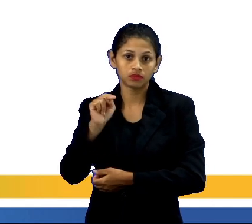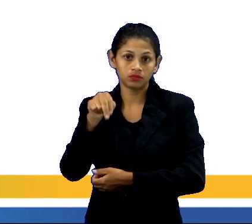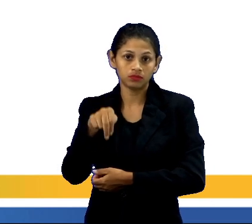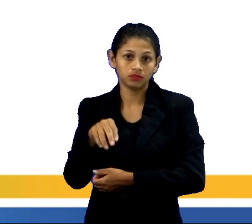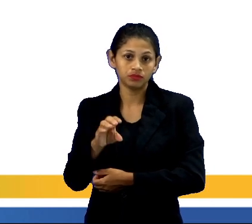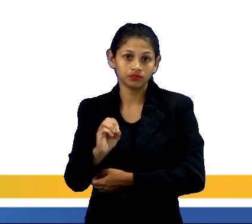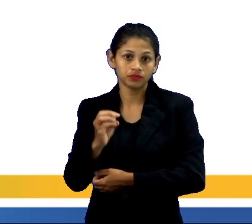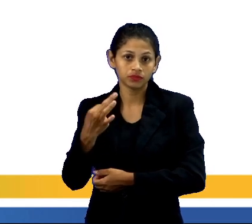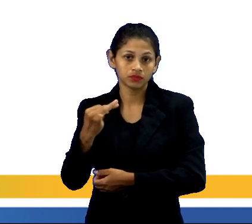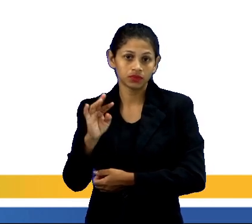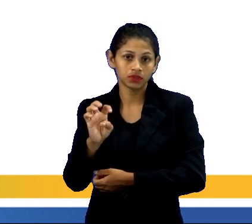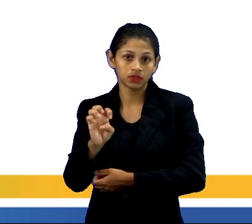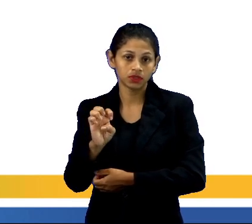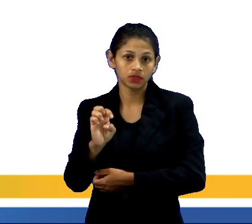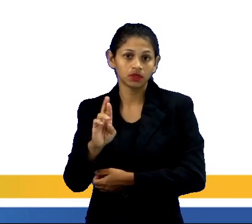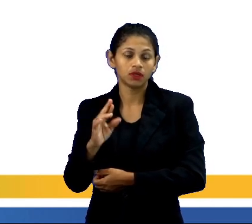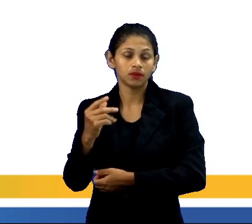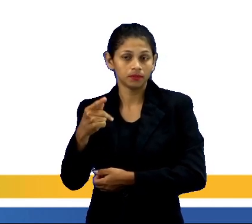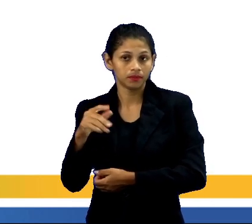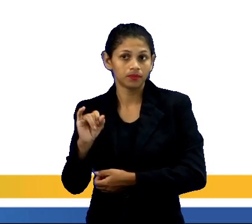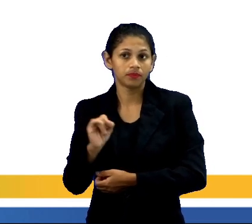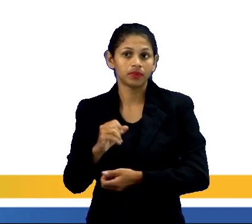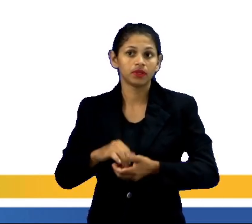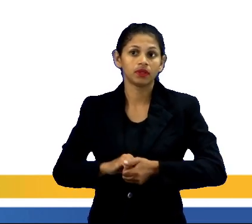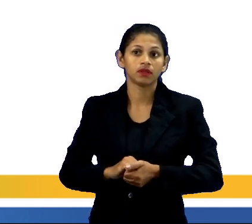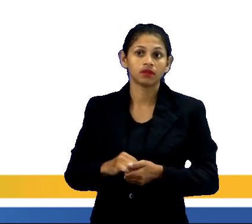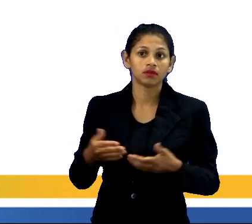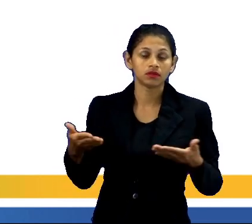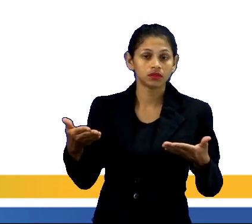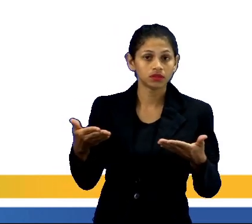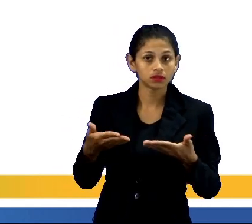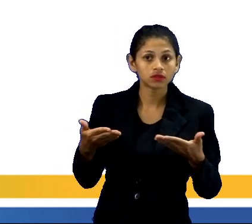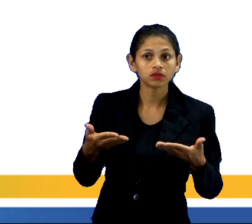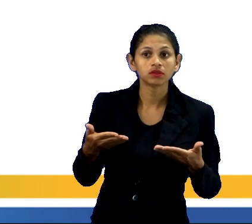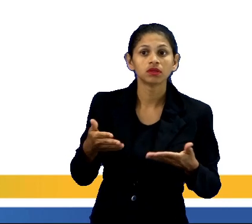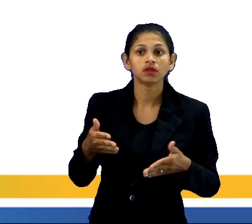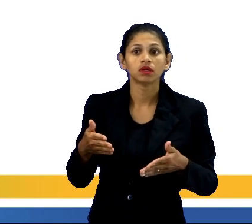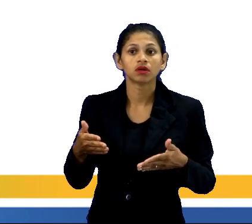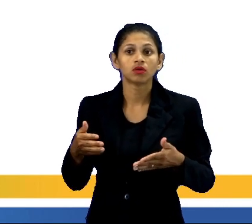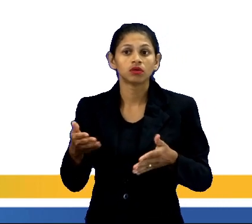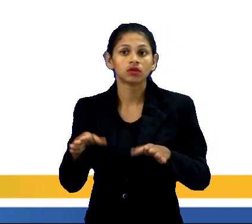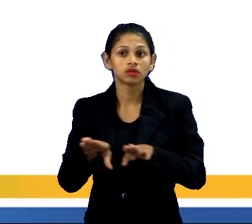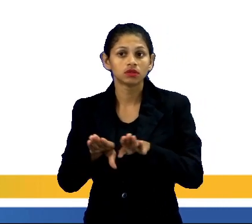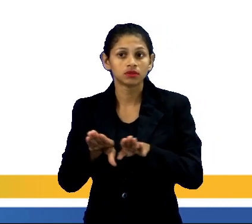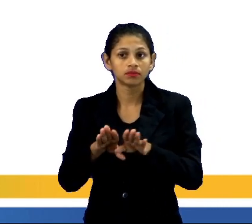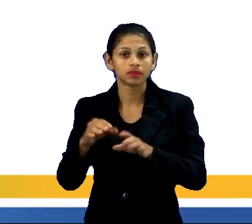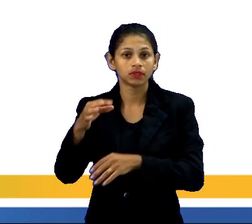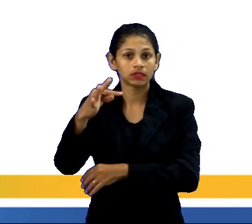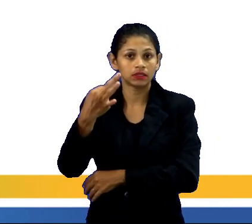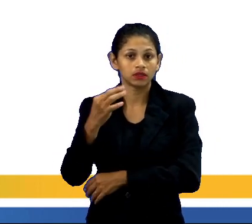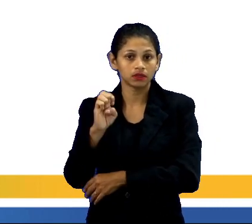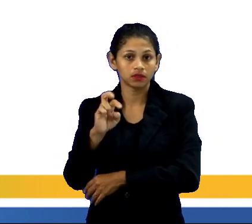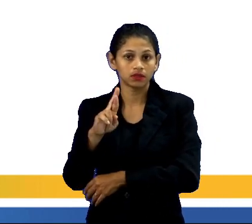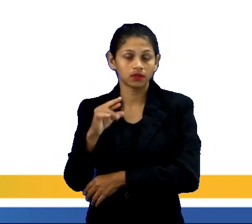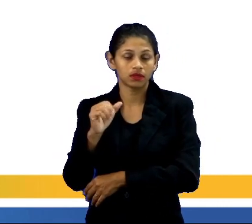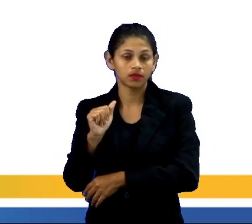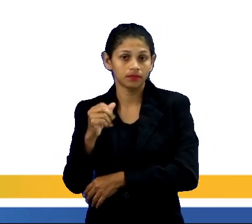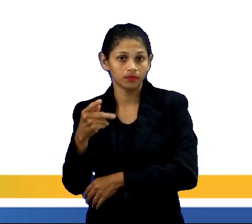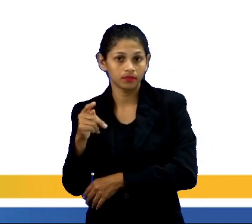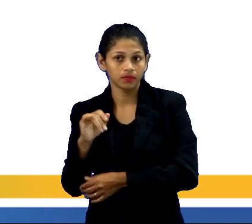já vai falar, a terapia-alvo, além das mais conhecidas, né, que seriam ali a quimioterapia e a